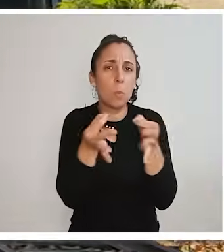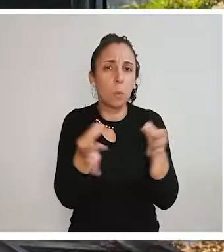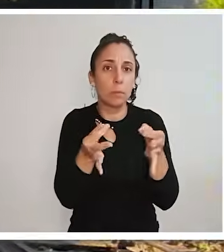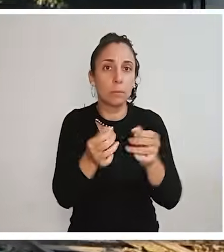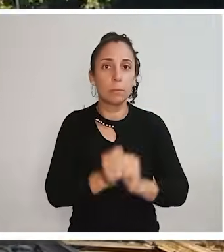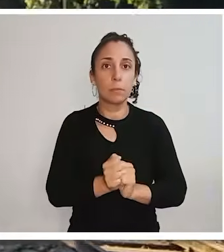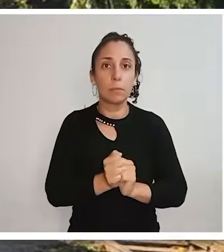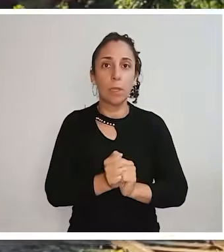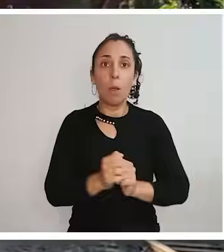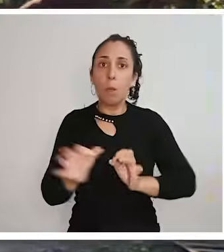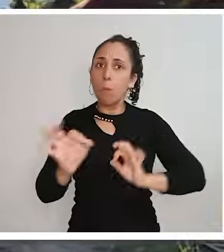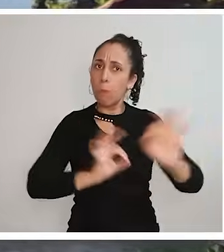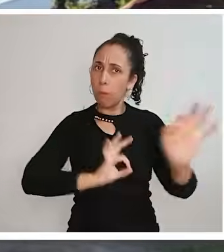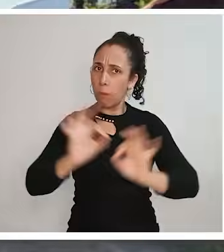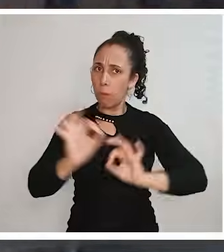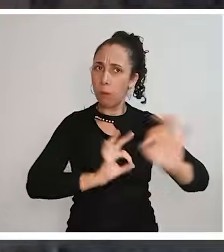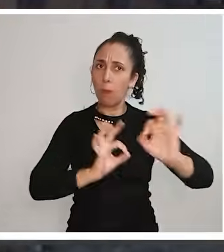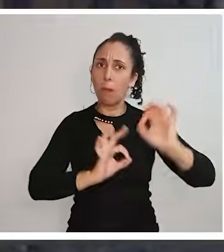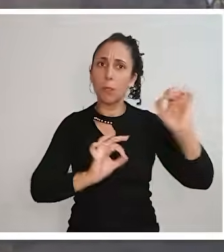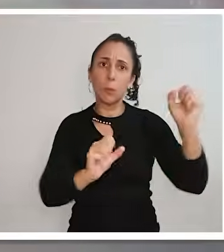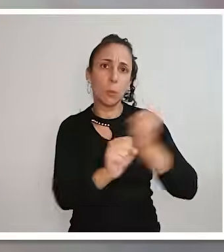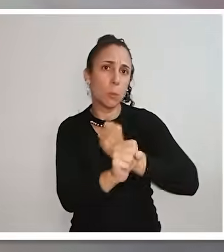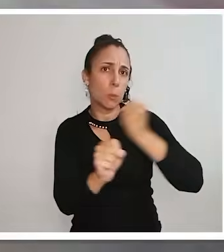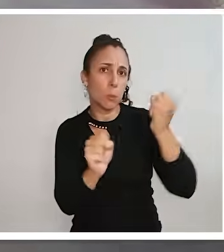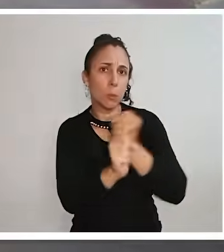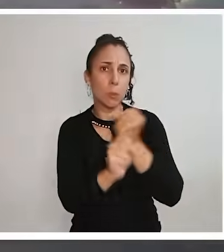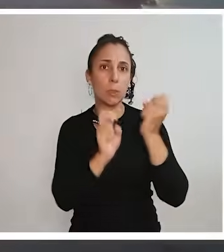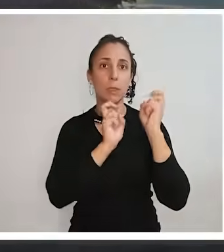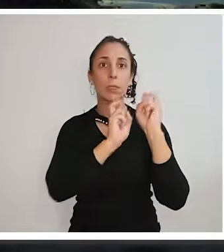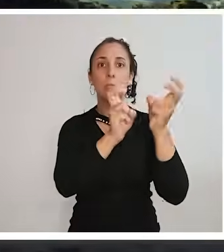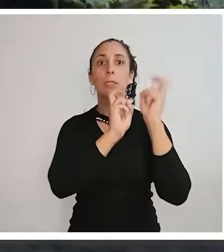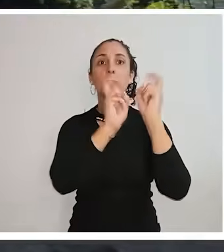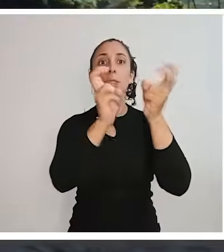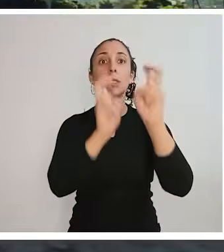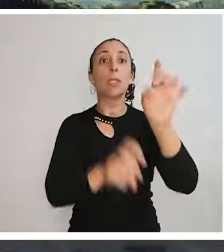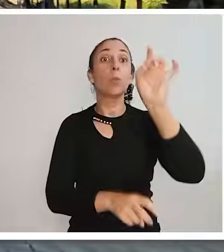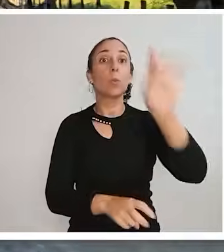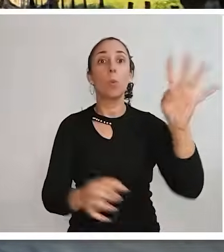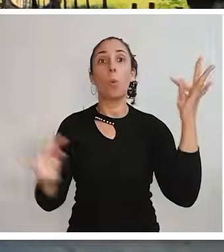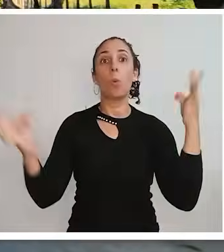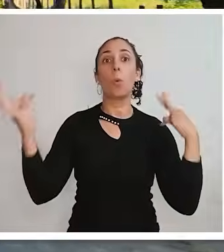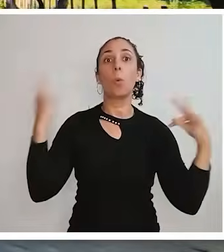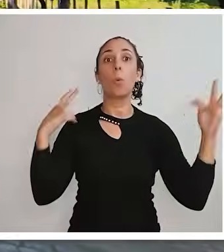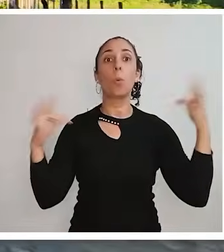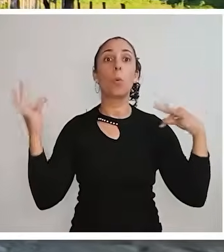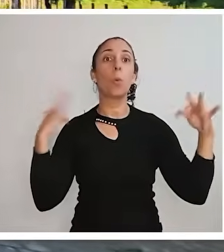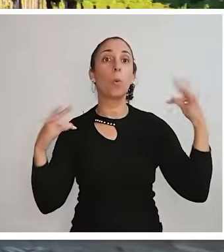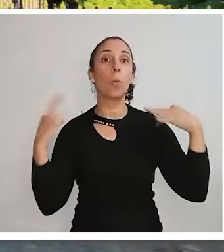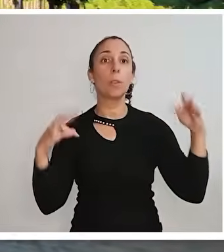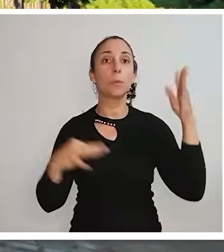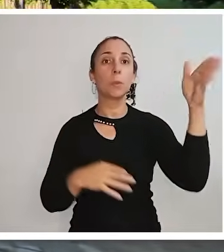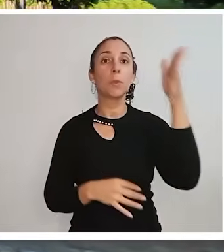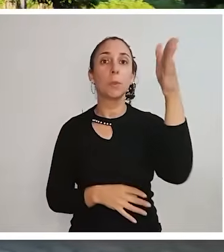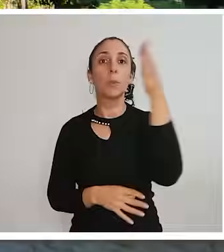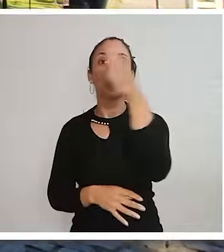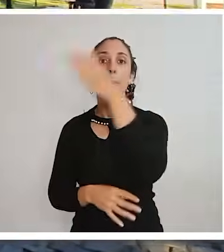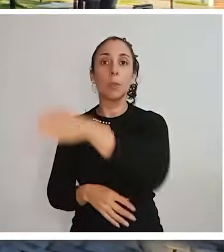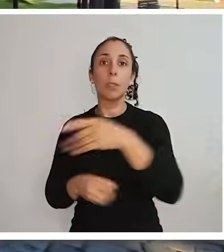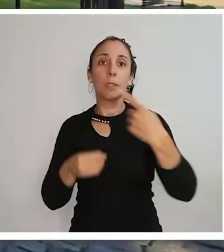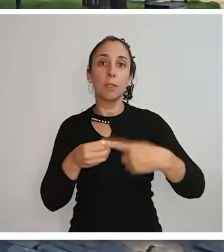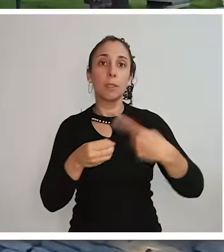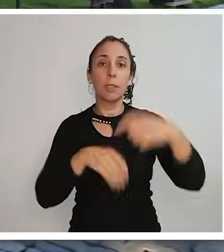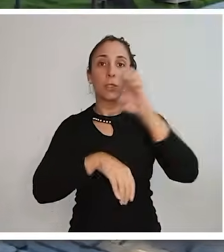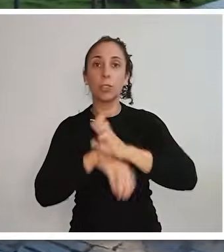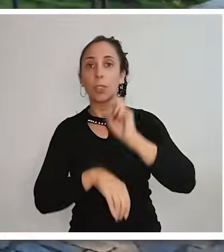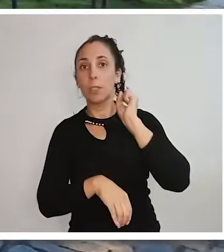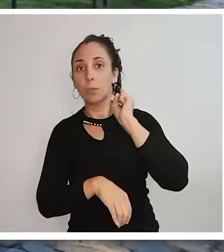num projeto aí ousado de fazer um trem turístico percorrendo algumas cidades do estado do Rio e também do estado